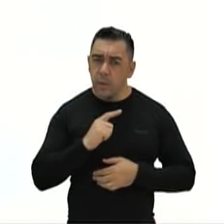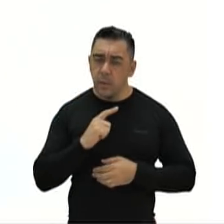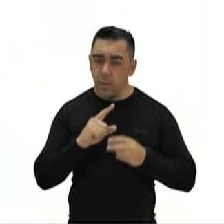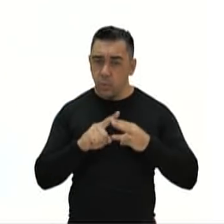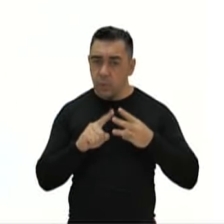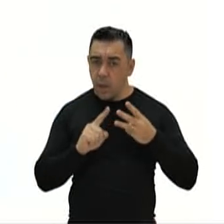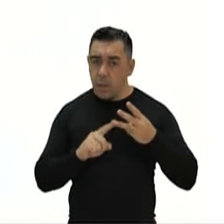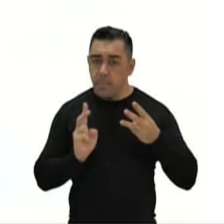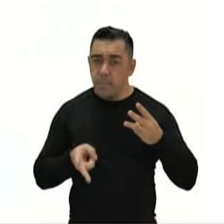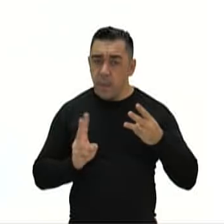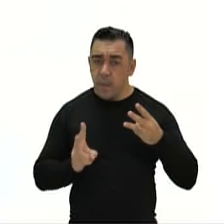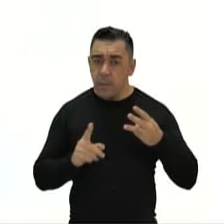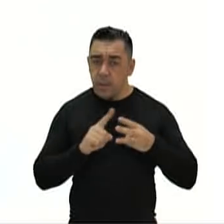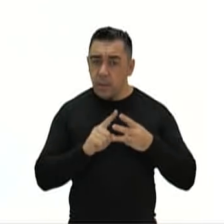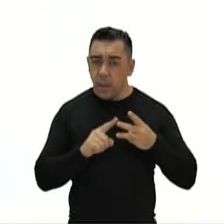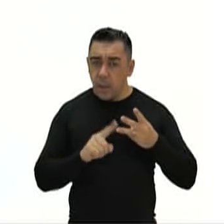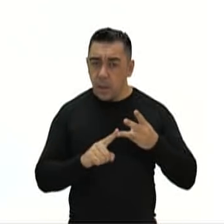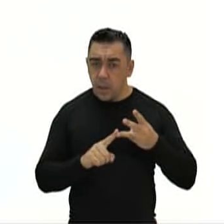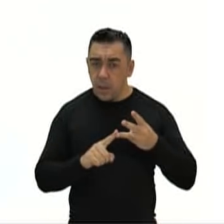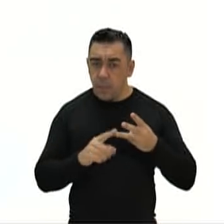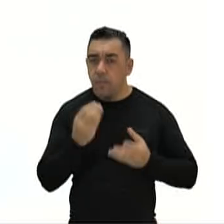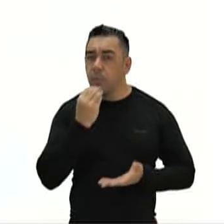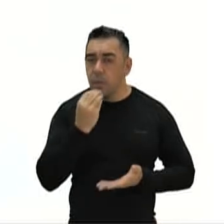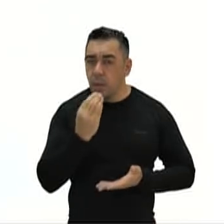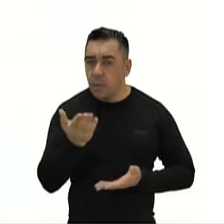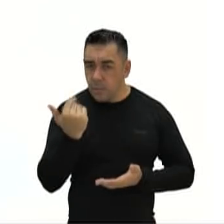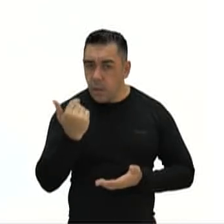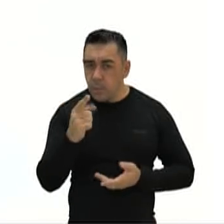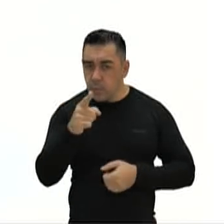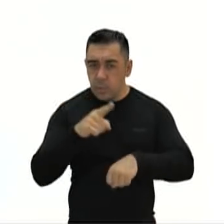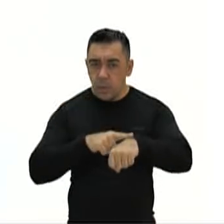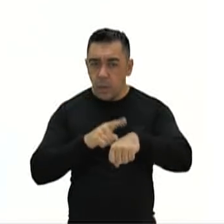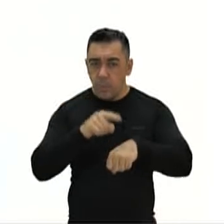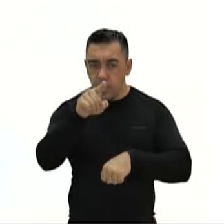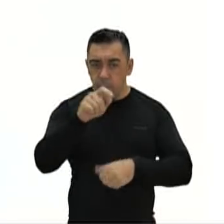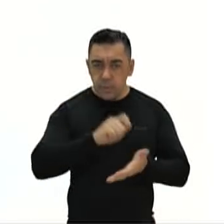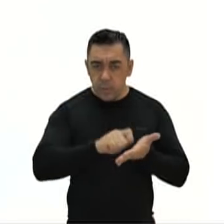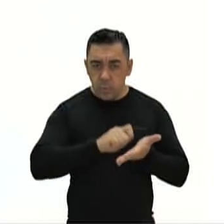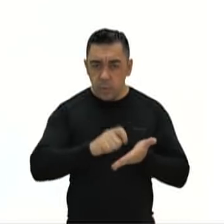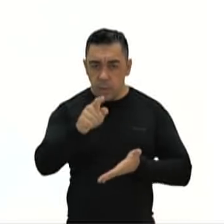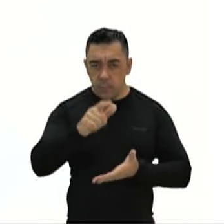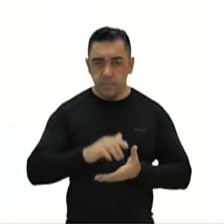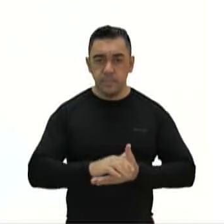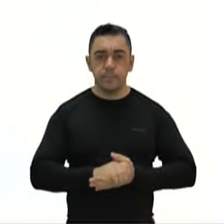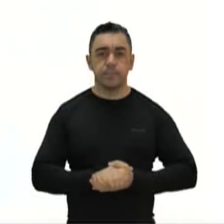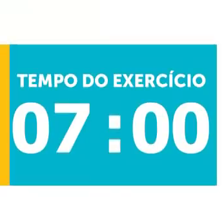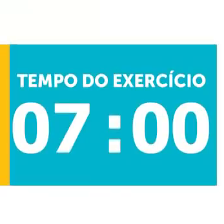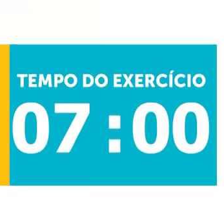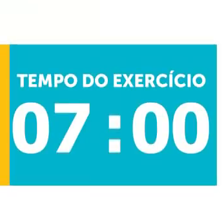A mesma estrutura nas três? Vamos tentar lá? Um tempinho para vocês anotarem no caderno.